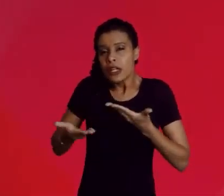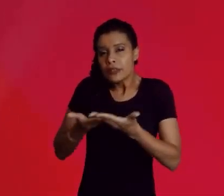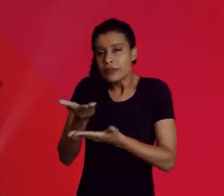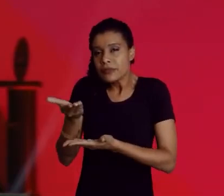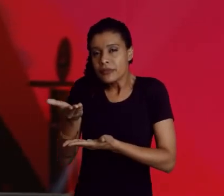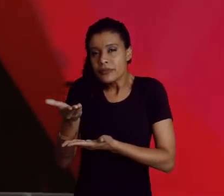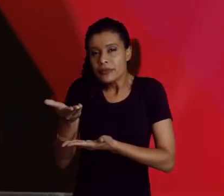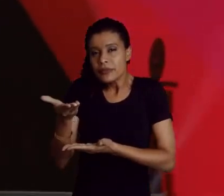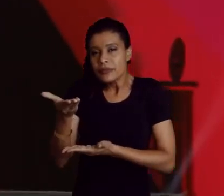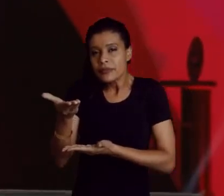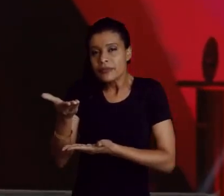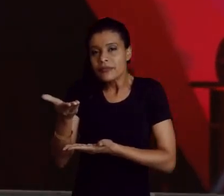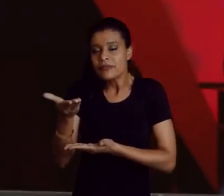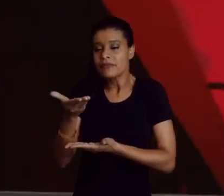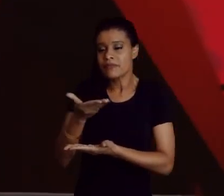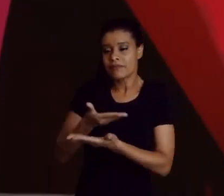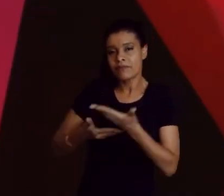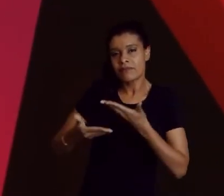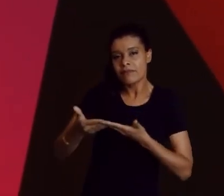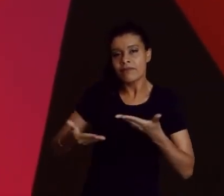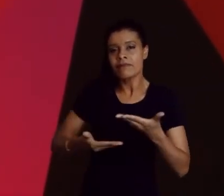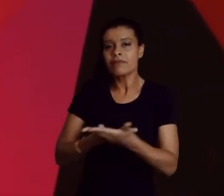vai passar a entender que as coisas ficam mais leves.